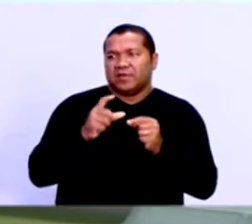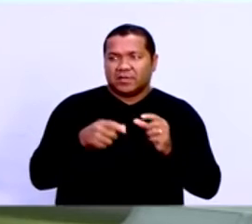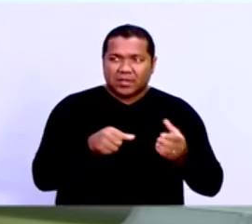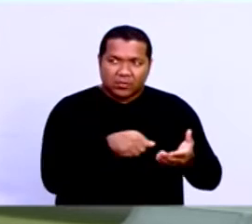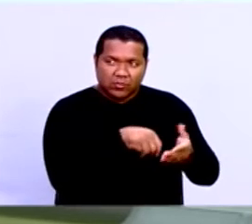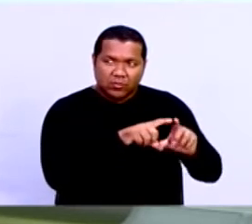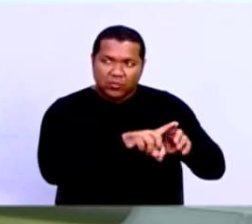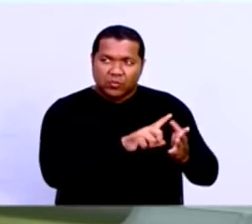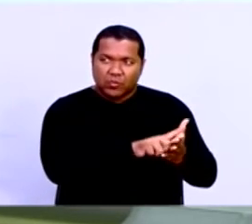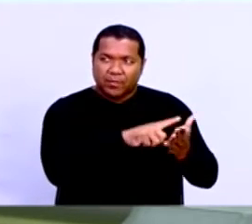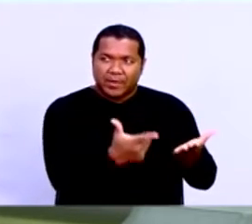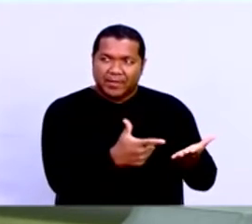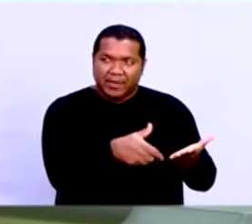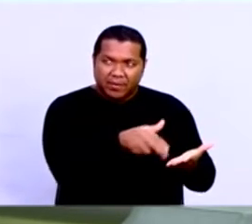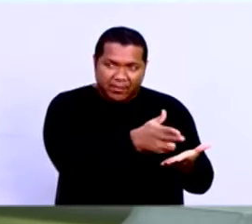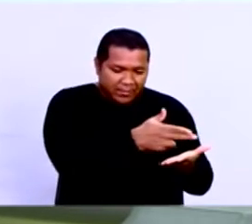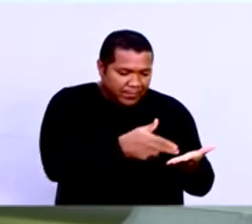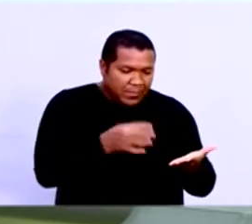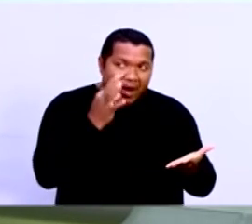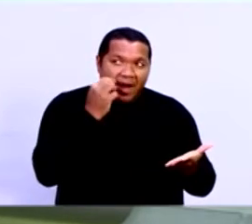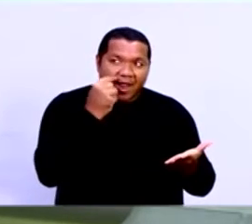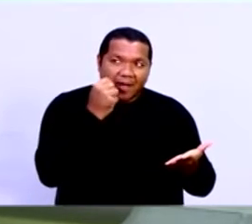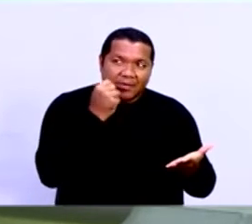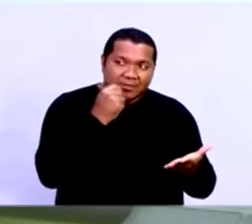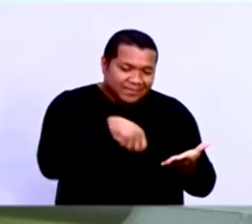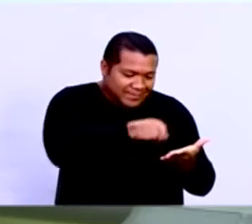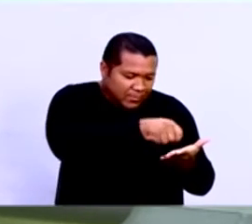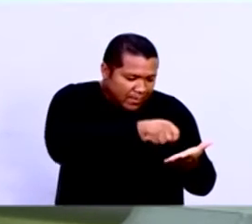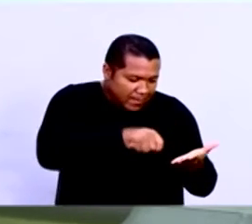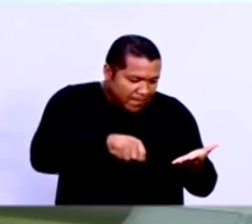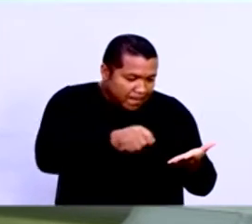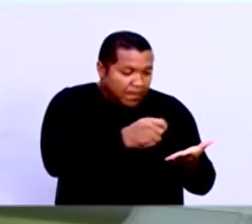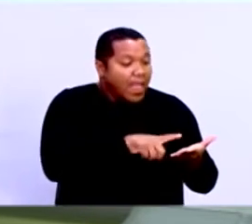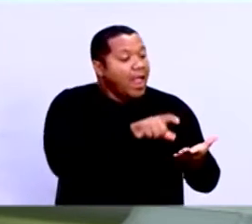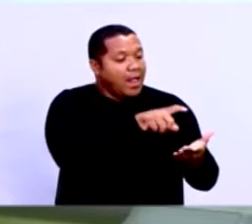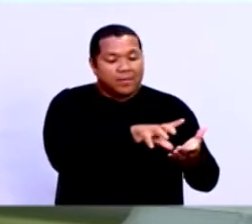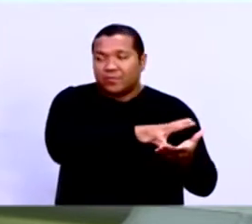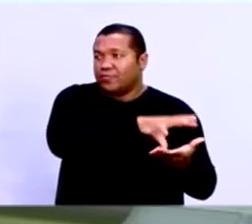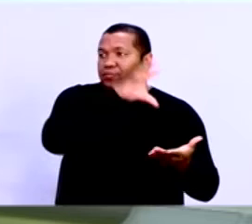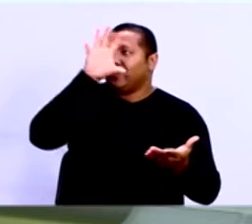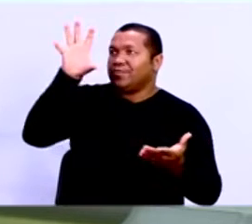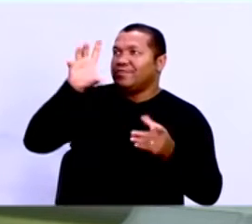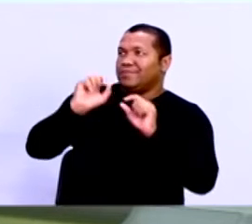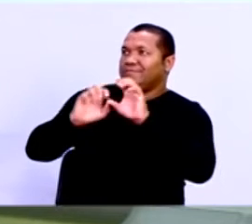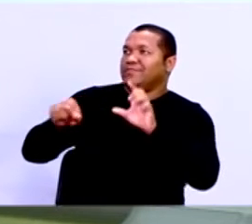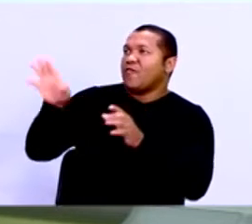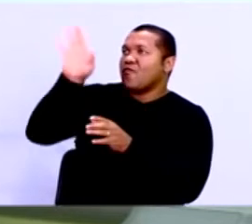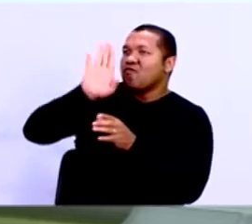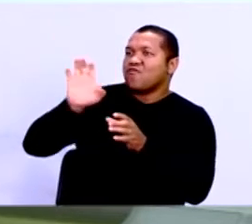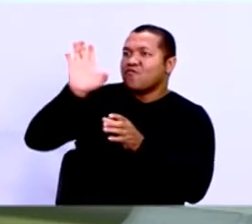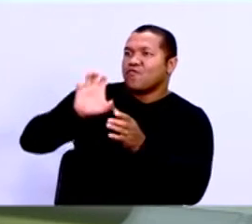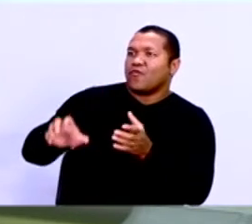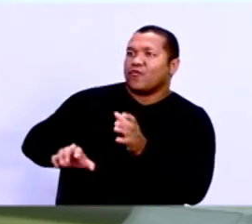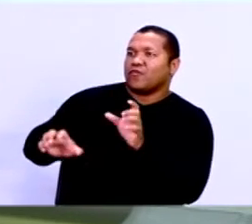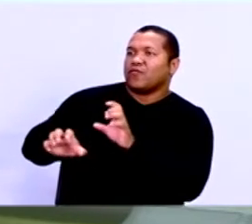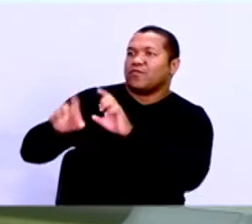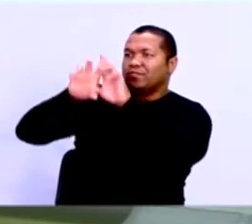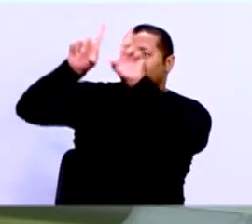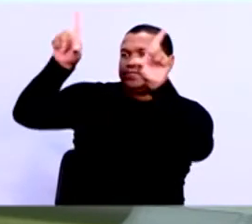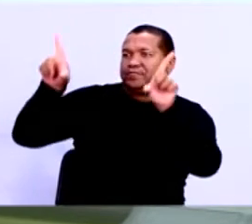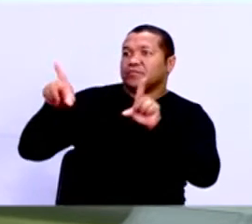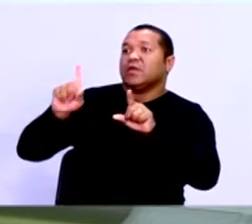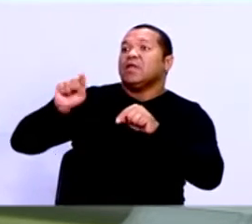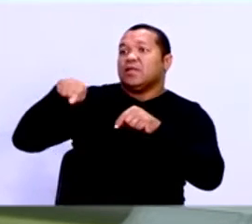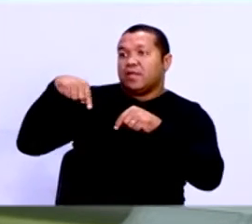no papel quanto na mão pode também melhor ainda e desde que você mostra esse passo a passo para o seu cliente